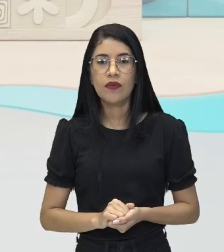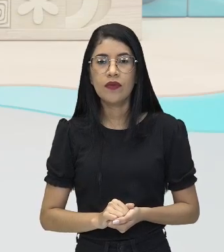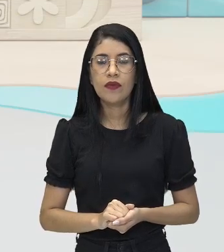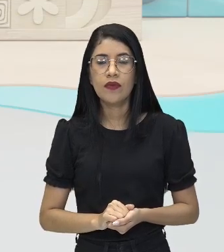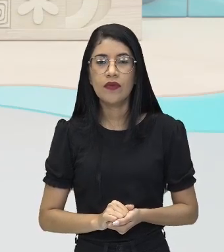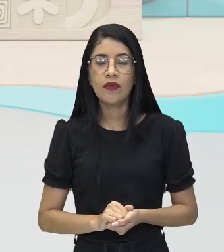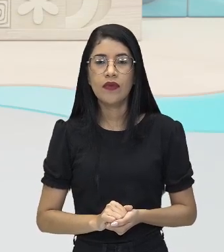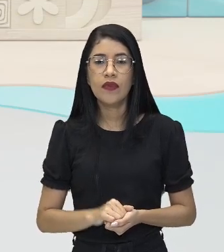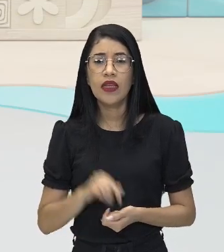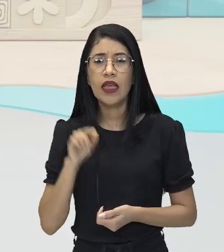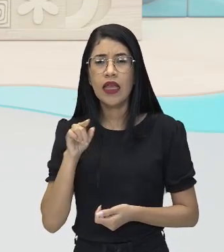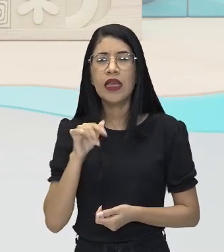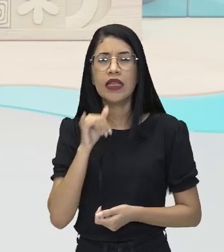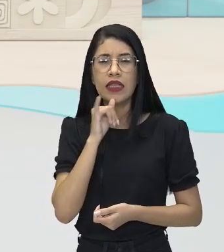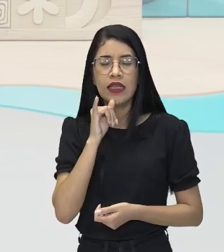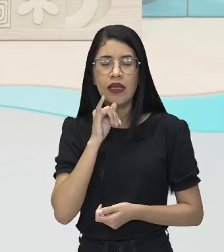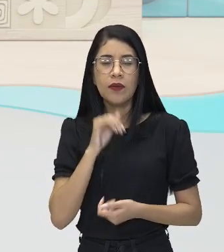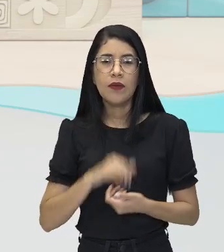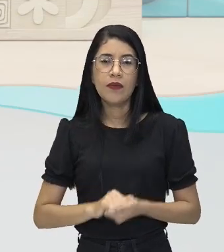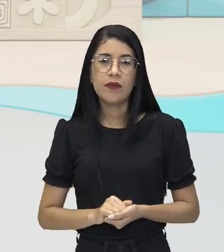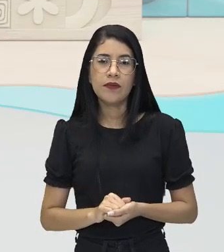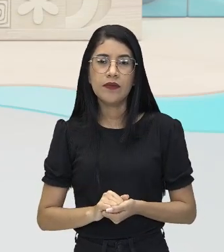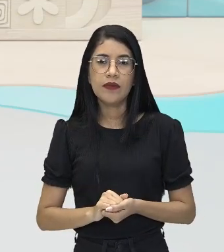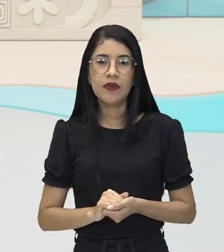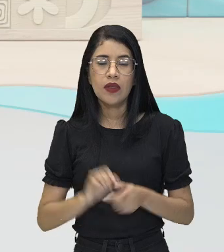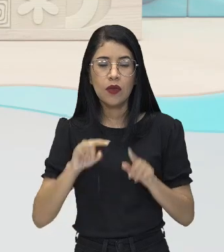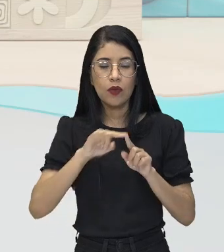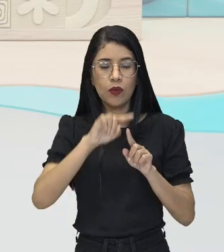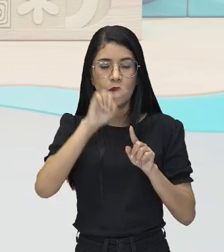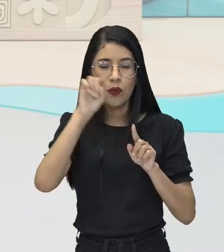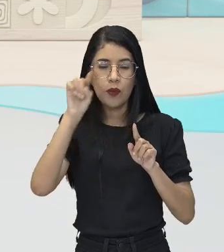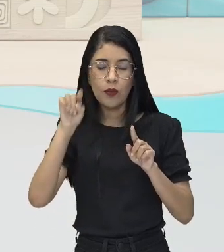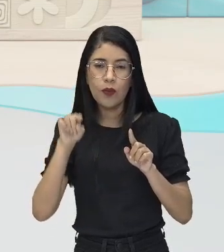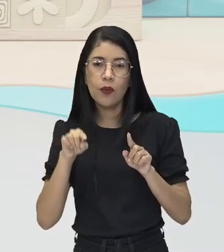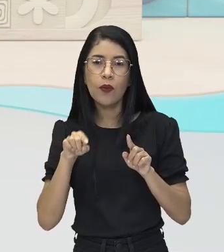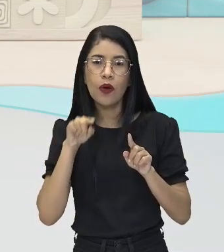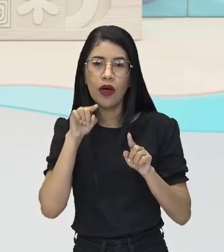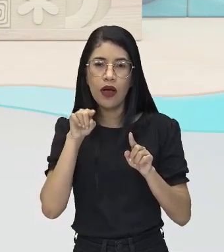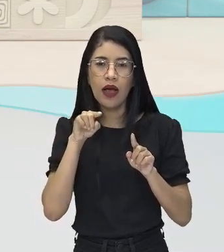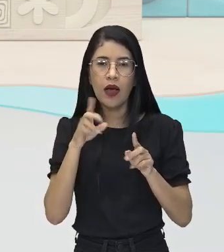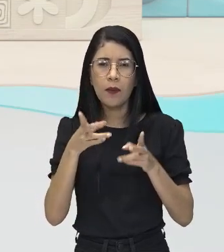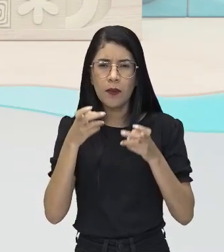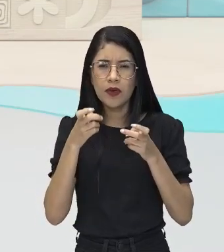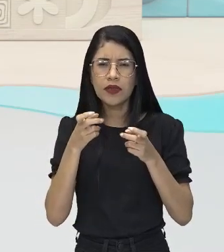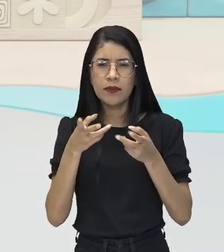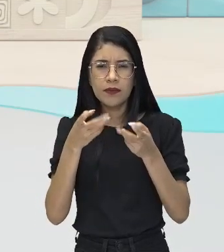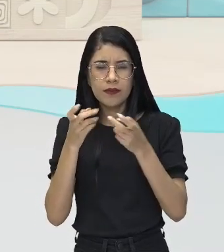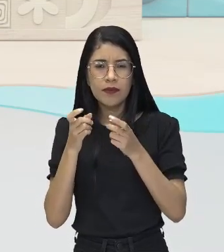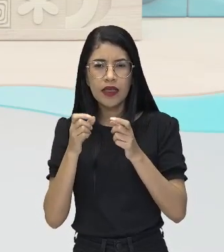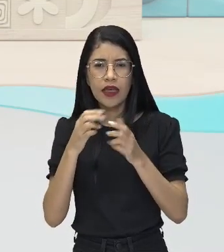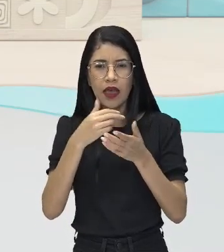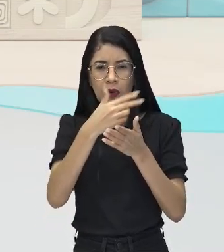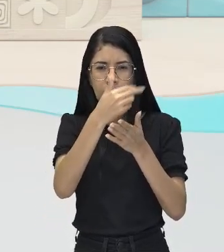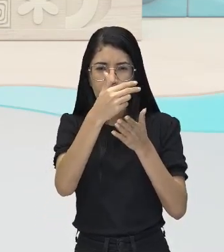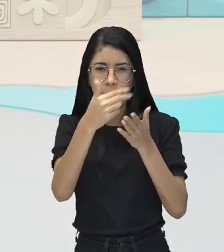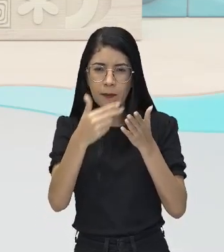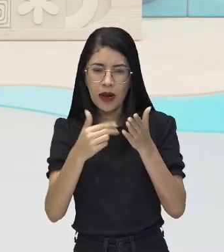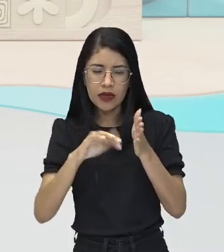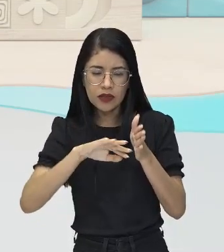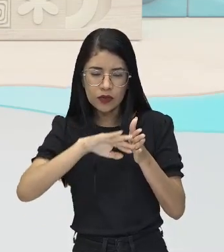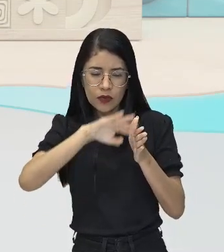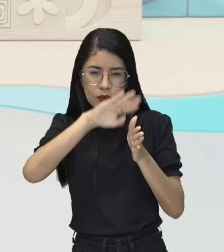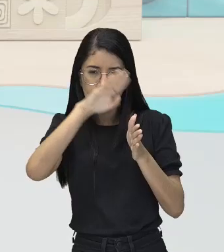ele conta, dentro tem algumas, aqui ó, aqui dentro, não sei se vai ver, dá para vocês verem, Opa, deixa eu voltar aqui.